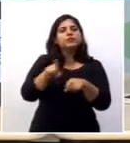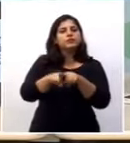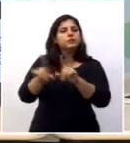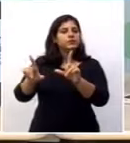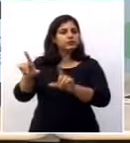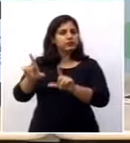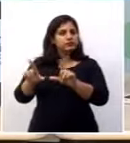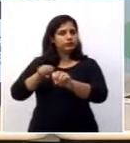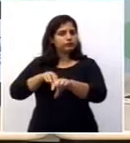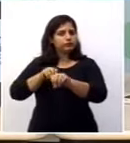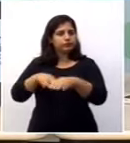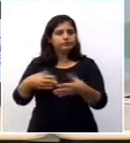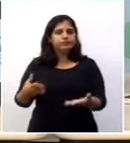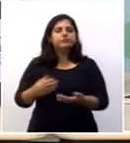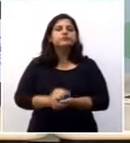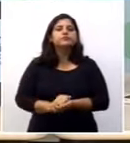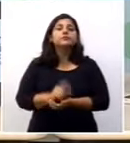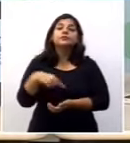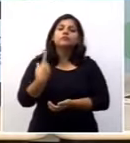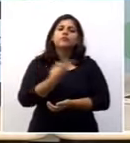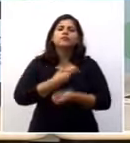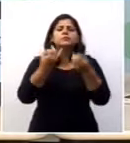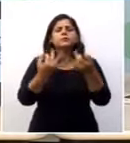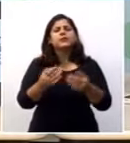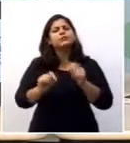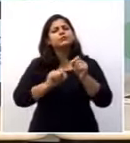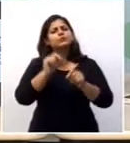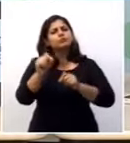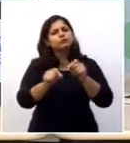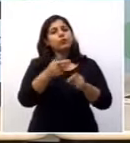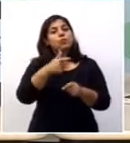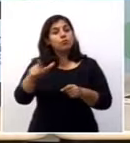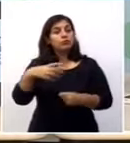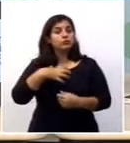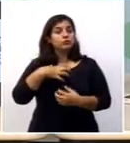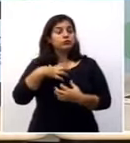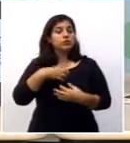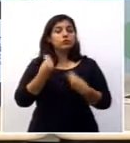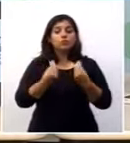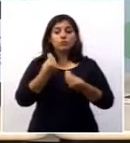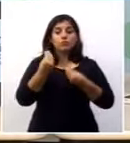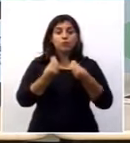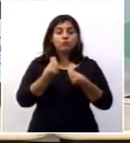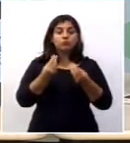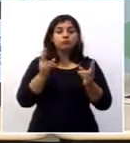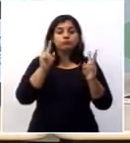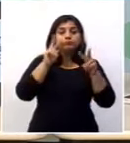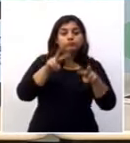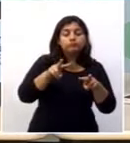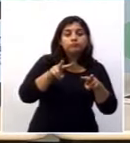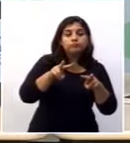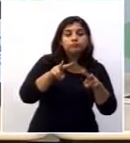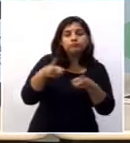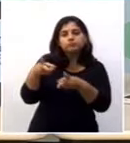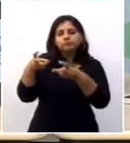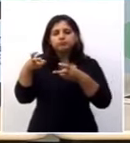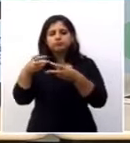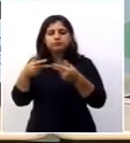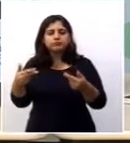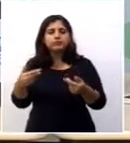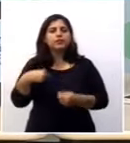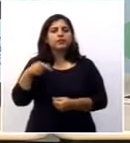TV Educação. E nós vamos falar hoje sobre outras maneiras de olhar e escutar. Aqui comigo tem